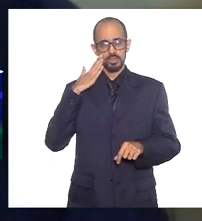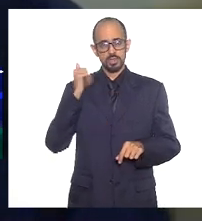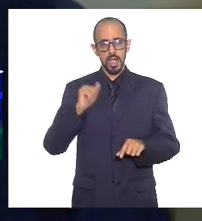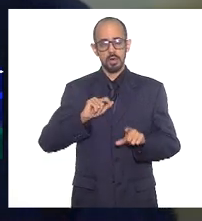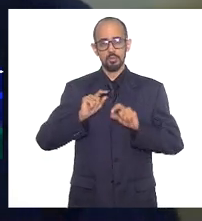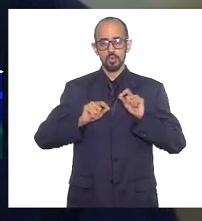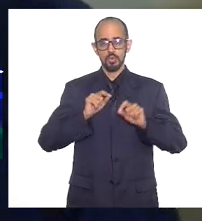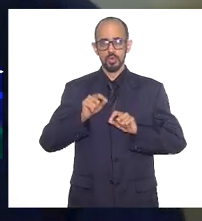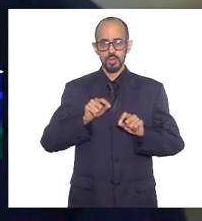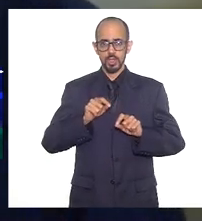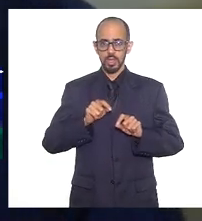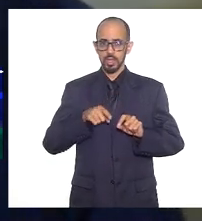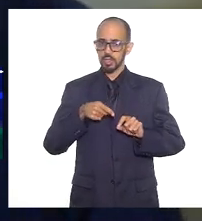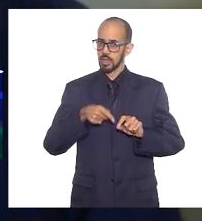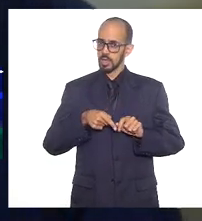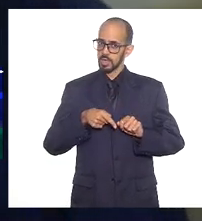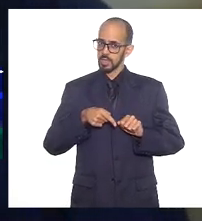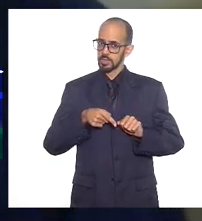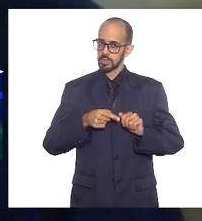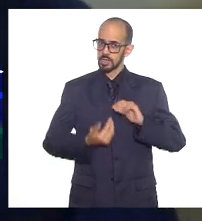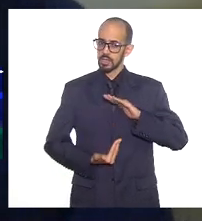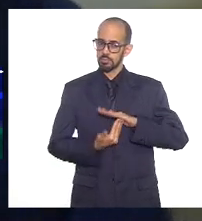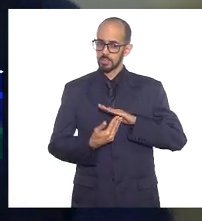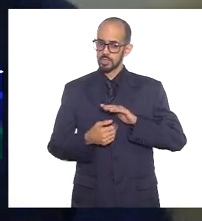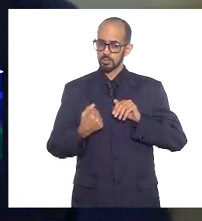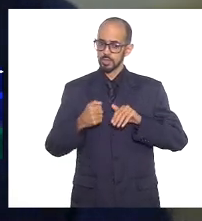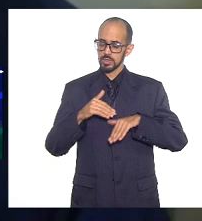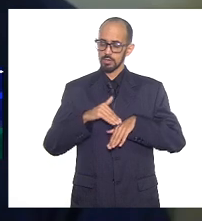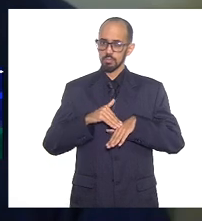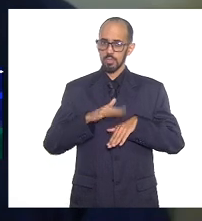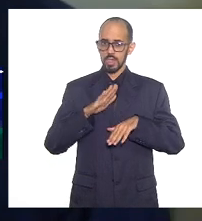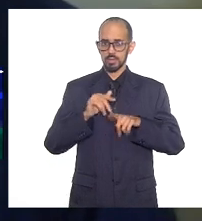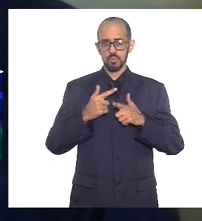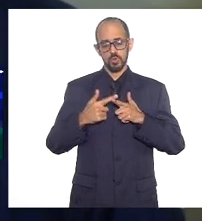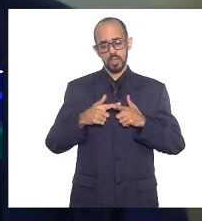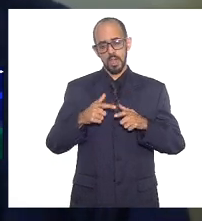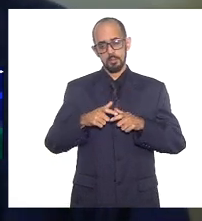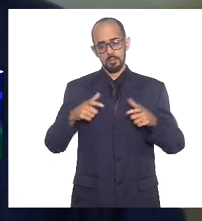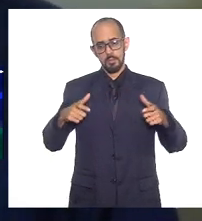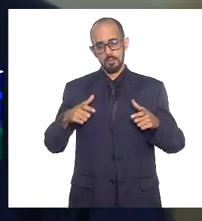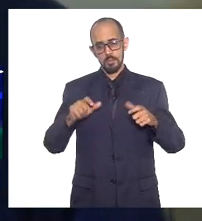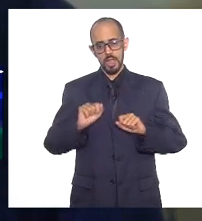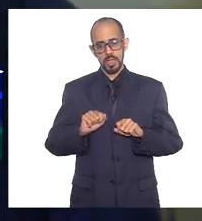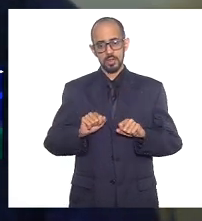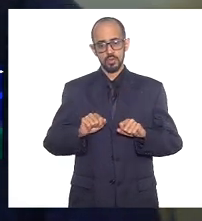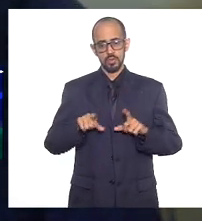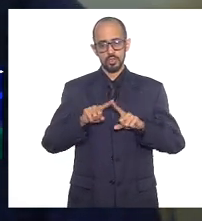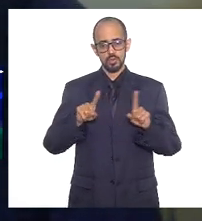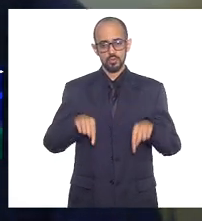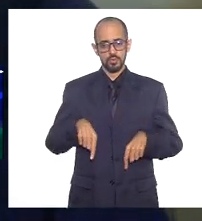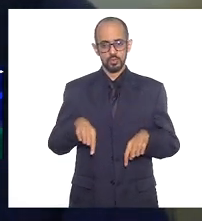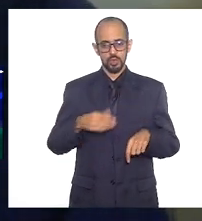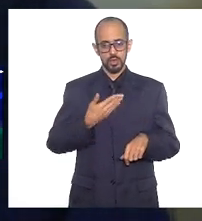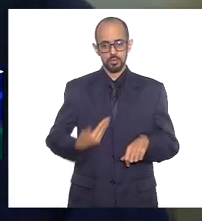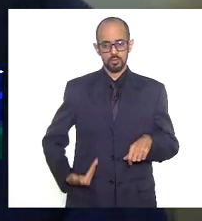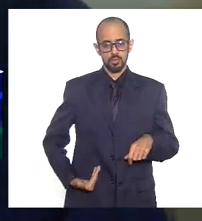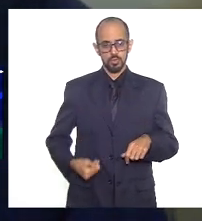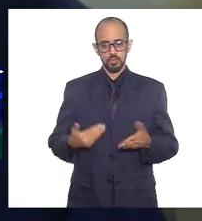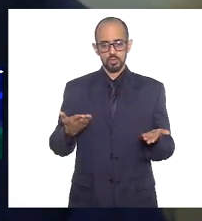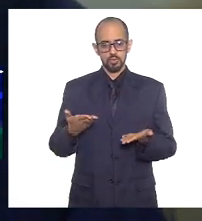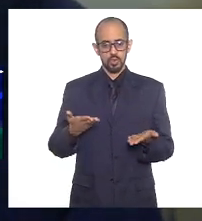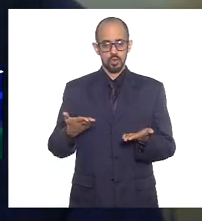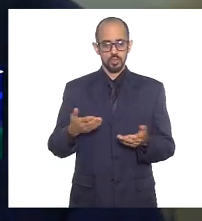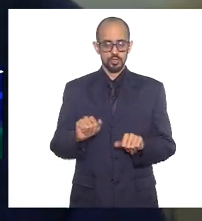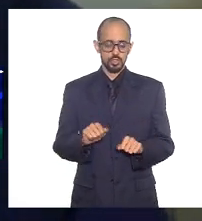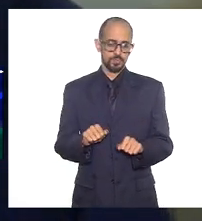limite precisa ser alto porque muitos servidores públicos deputada Marta Rocha hoje passaram a ser como dizia